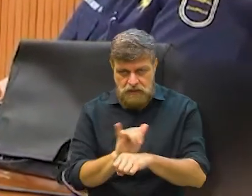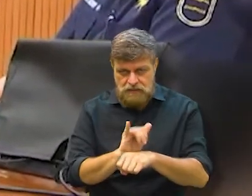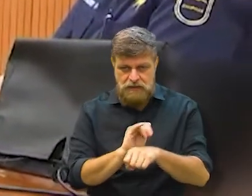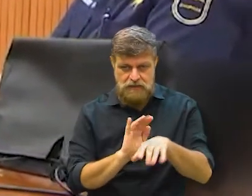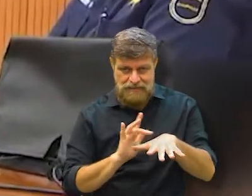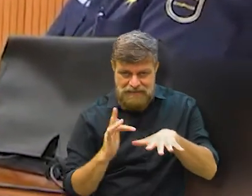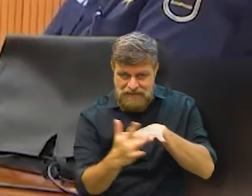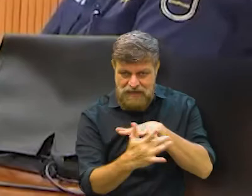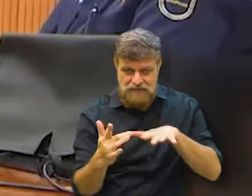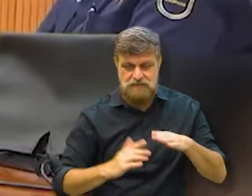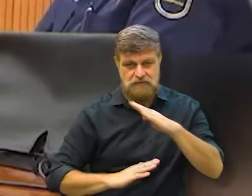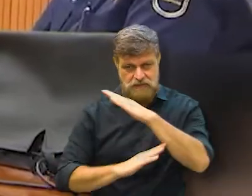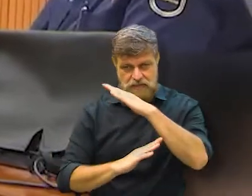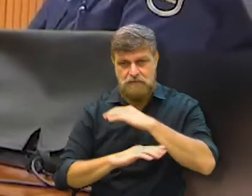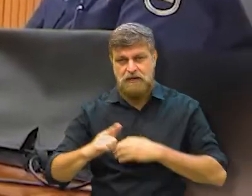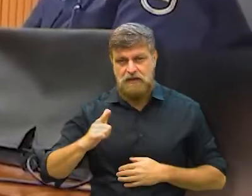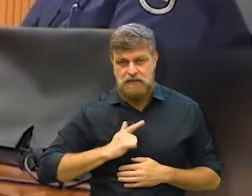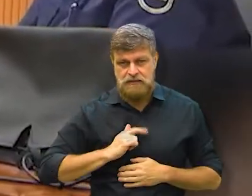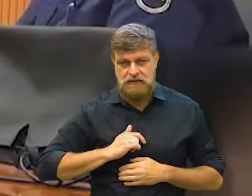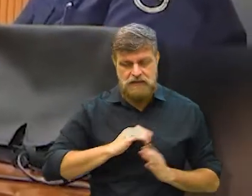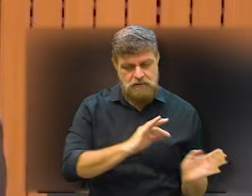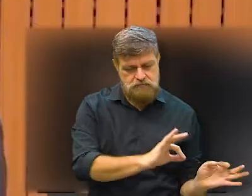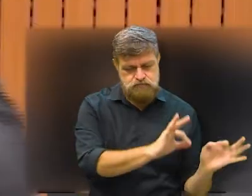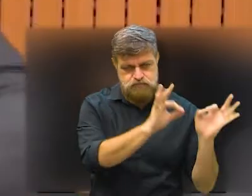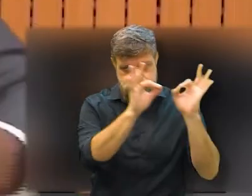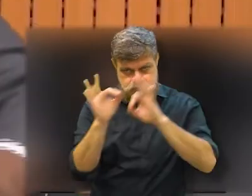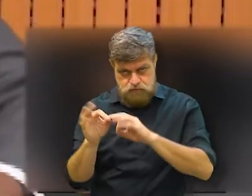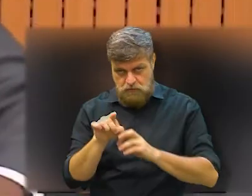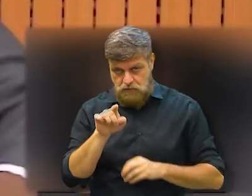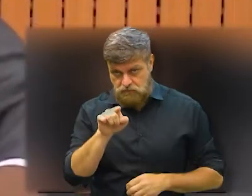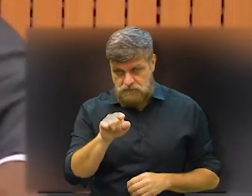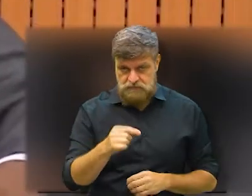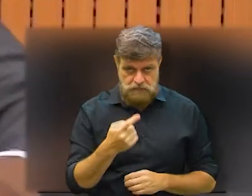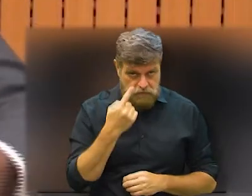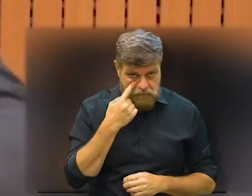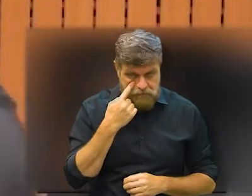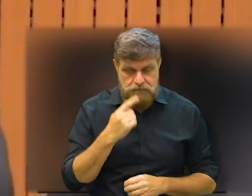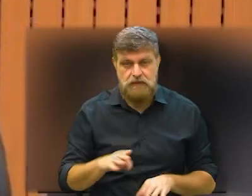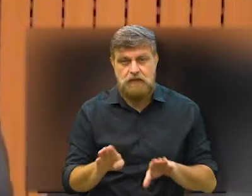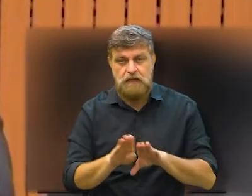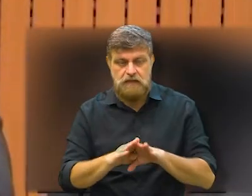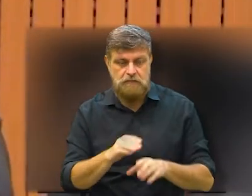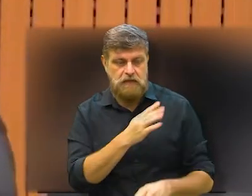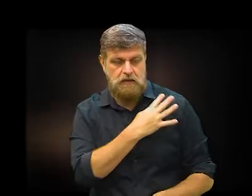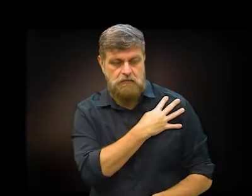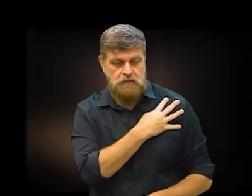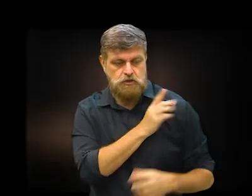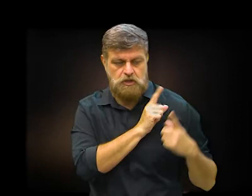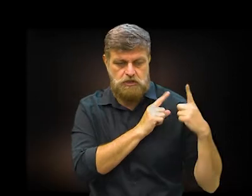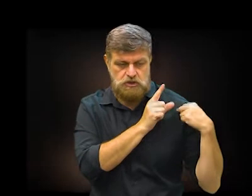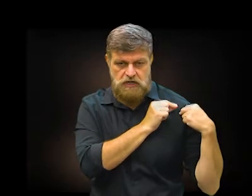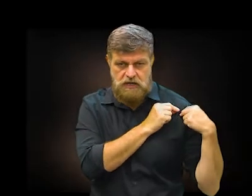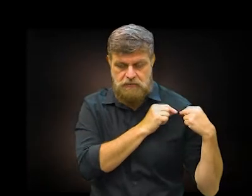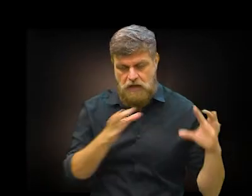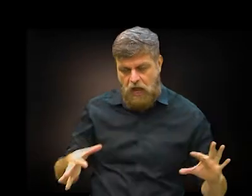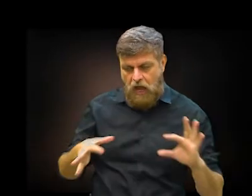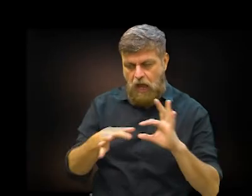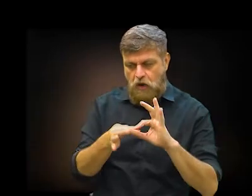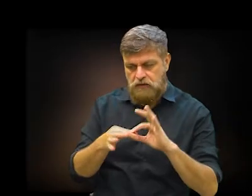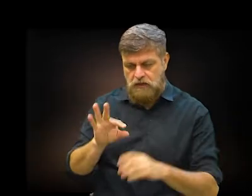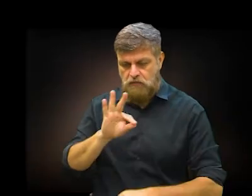nas plataformas digitais da TV Câmara Campinas. Para o presidente da comissão, o vereador Major Jaime, a integração